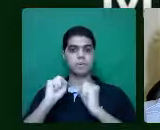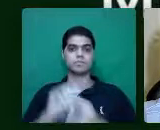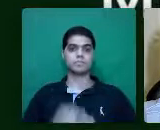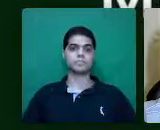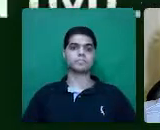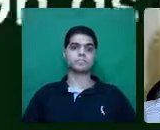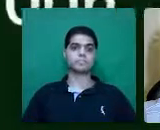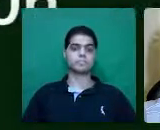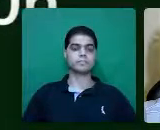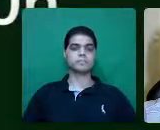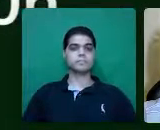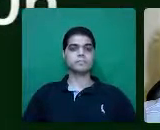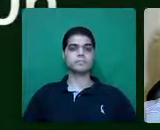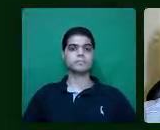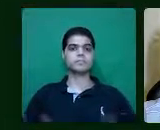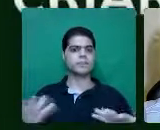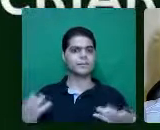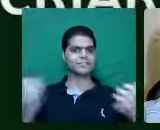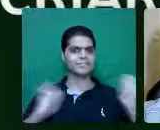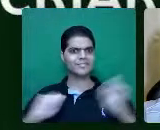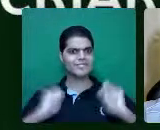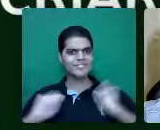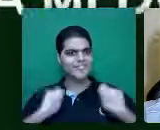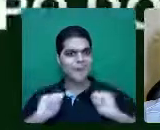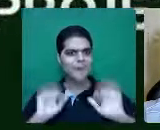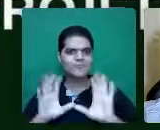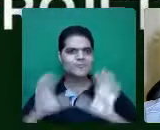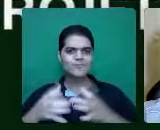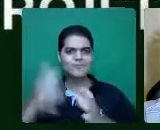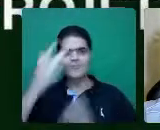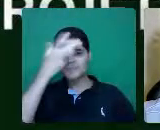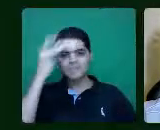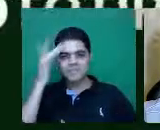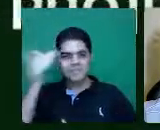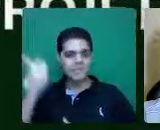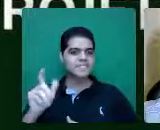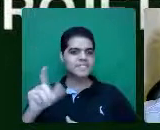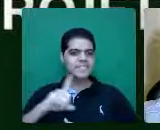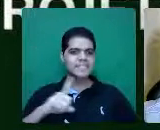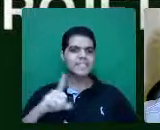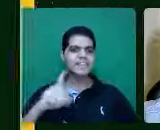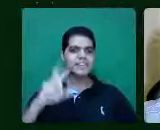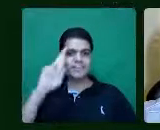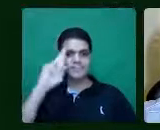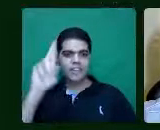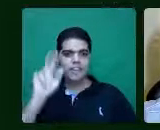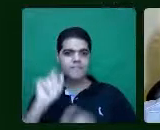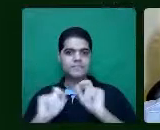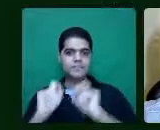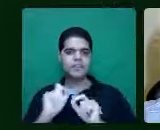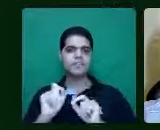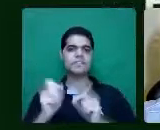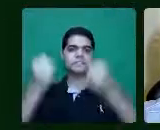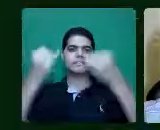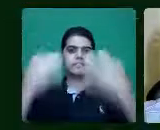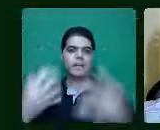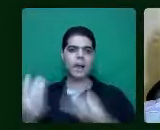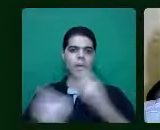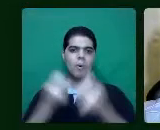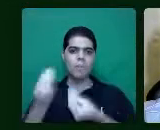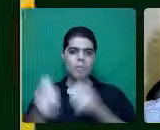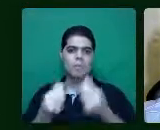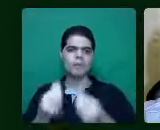estão muito ansiosos. Então, deixa eu pular aqui para mentores, que daí eu consigo explicar melhor como vai funcionar a questão das